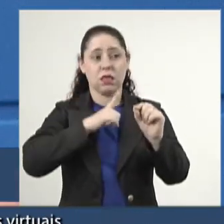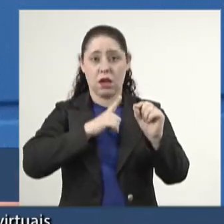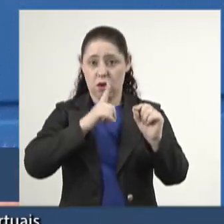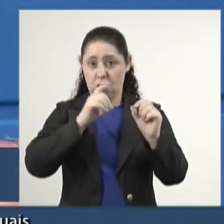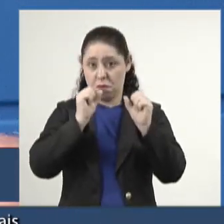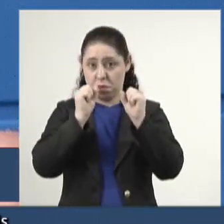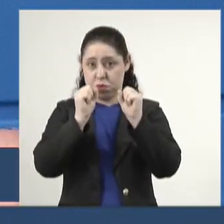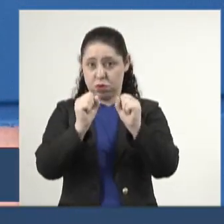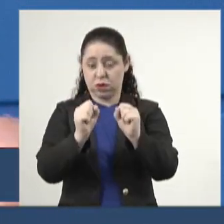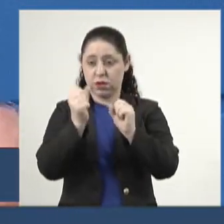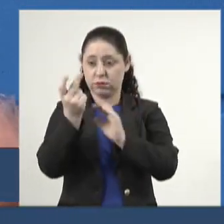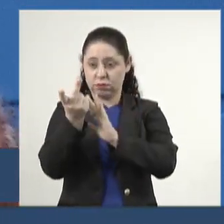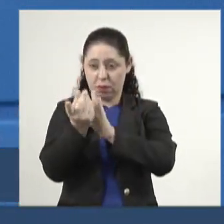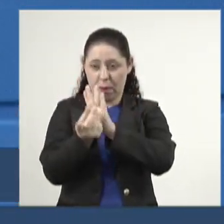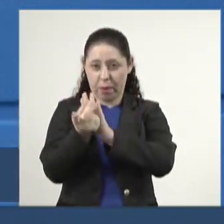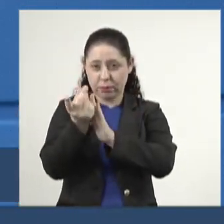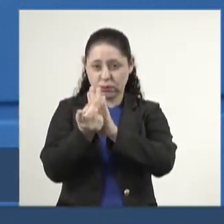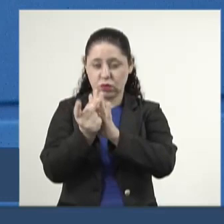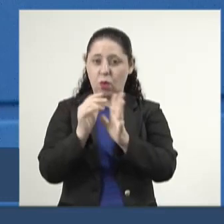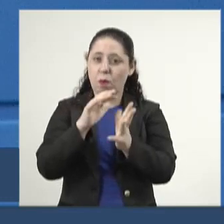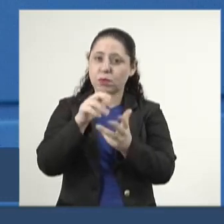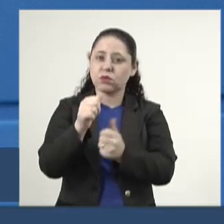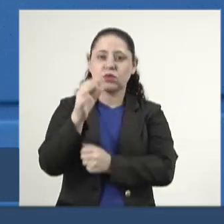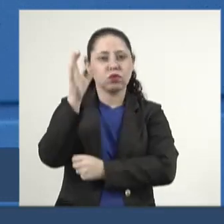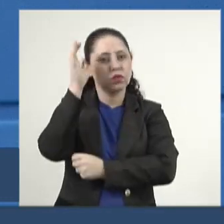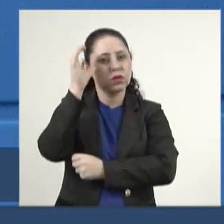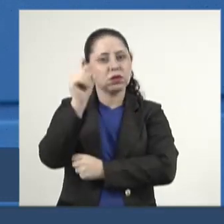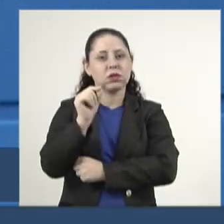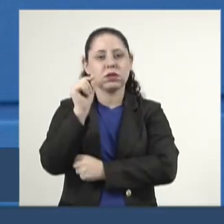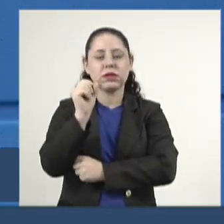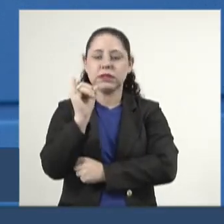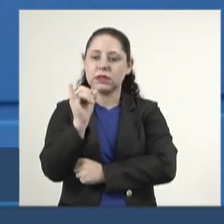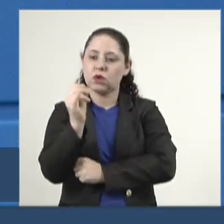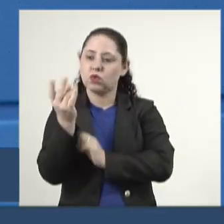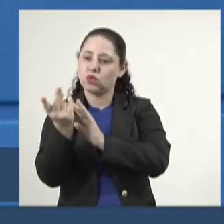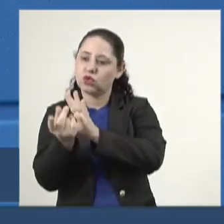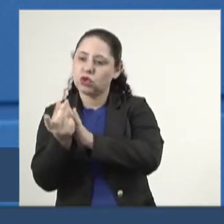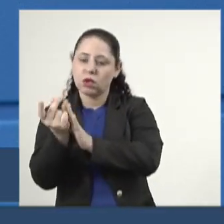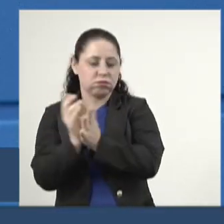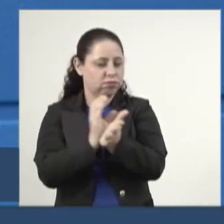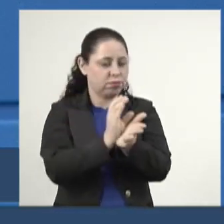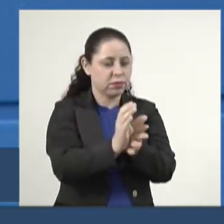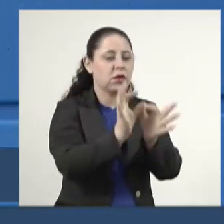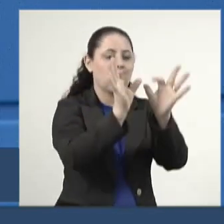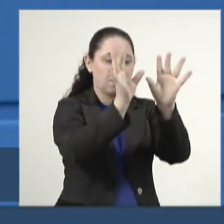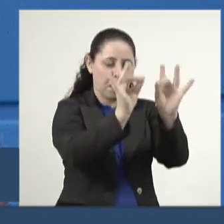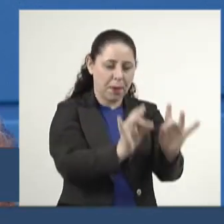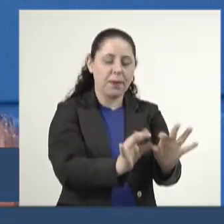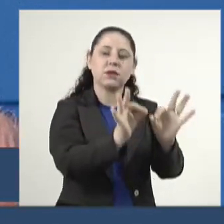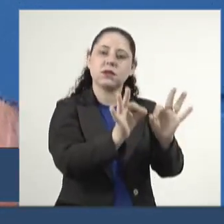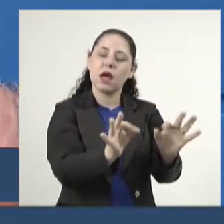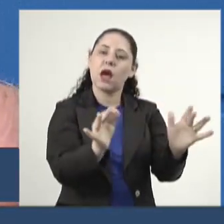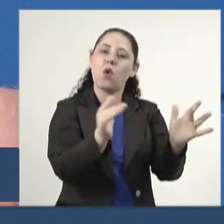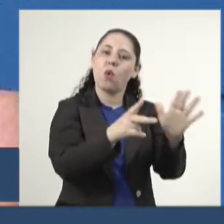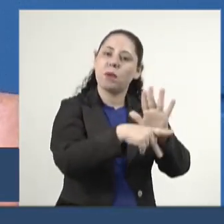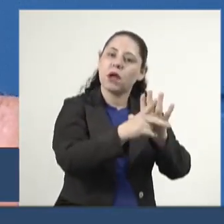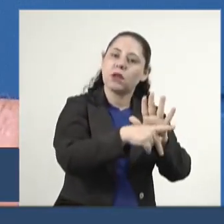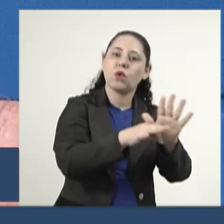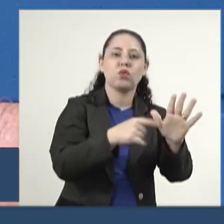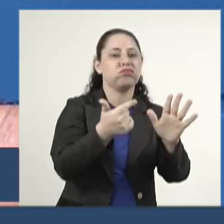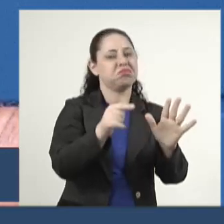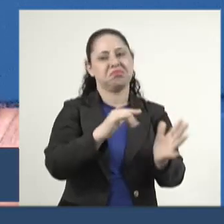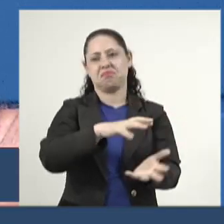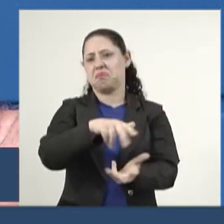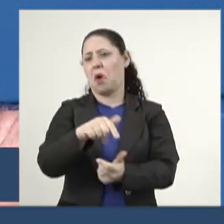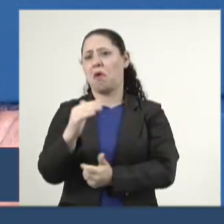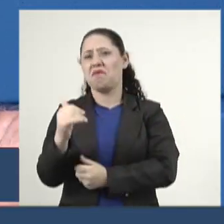domínio sobre o capital no mundo tenha consciência de que, se o capital não for investido com critérios, nós não teremos mais o mundo